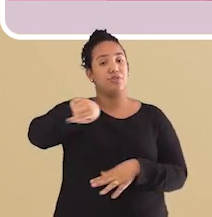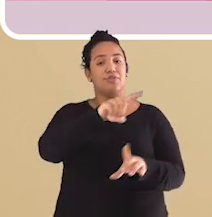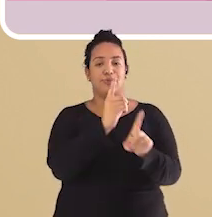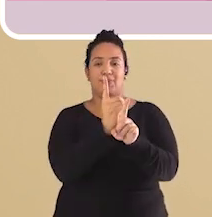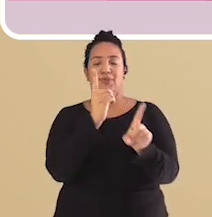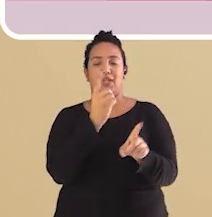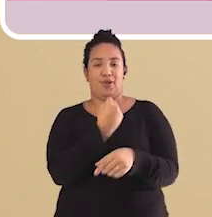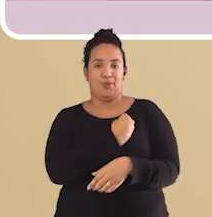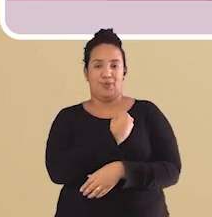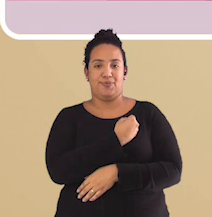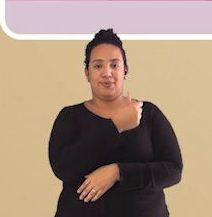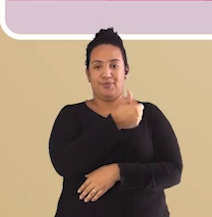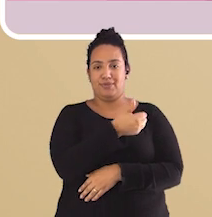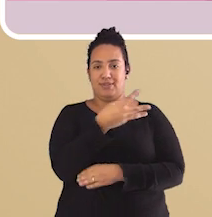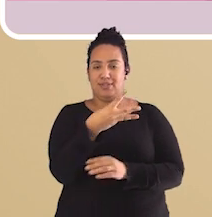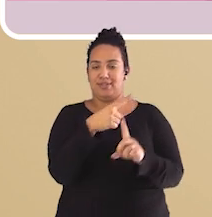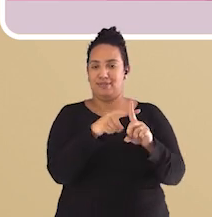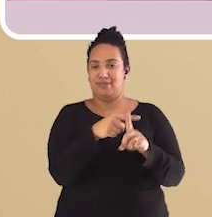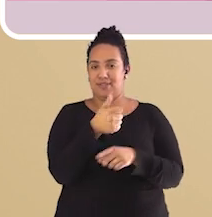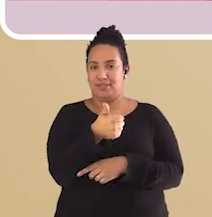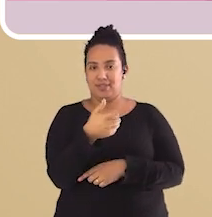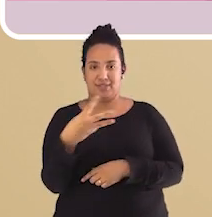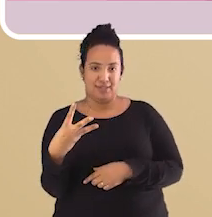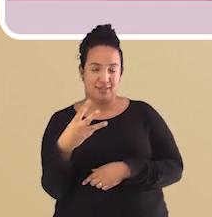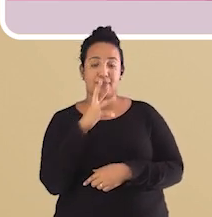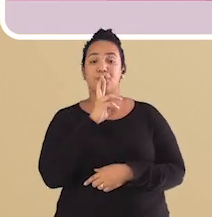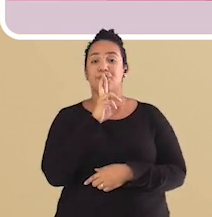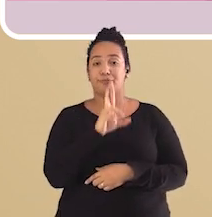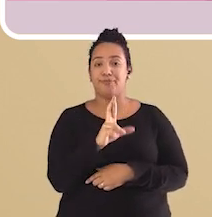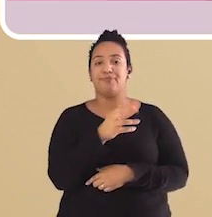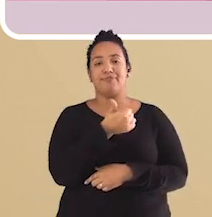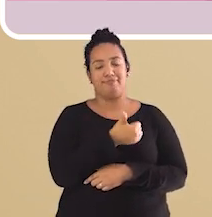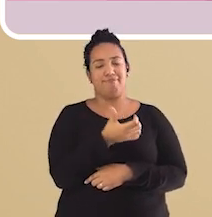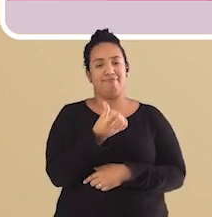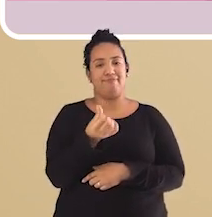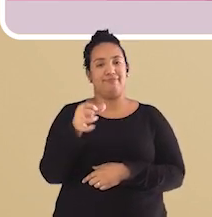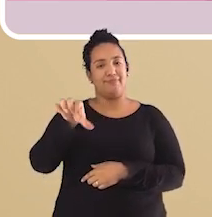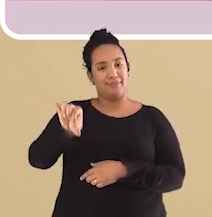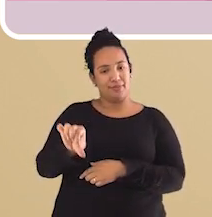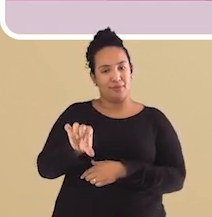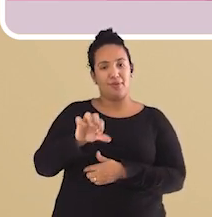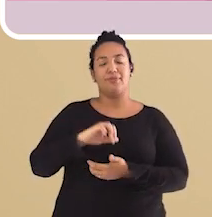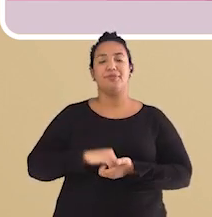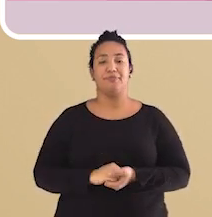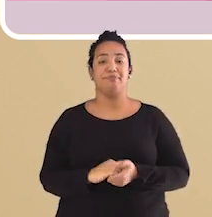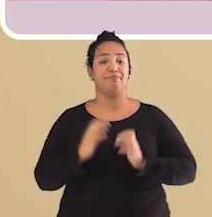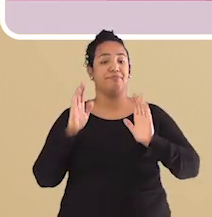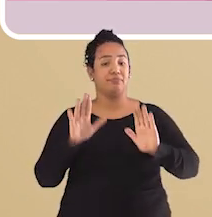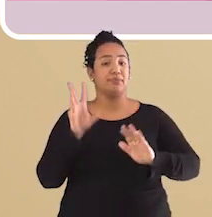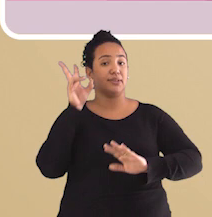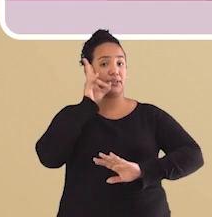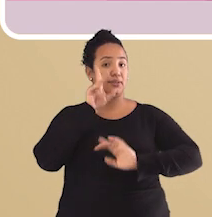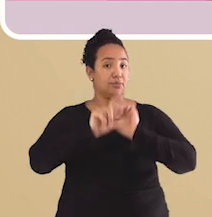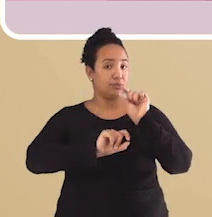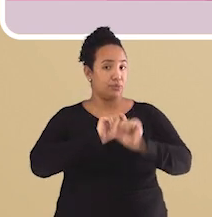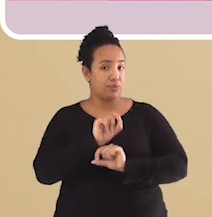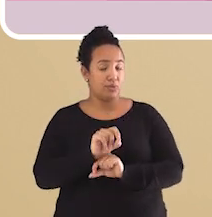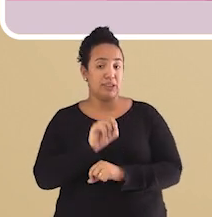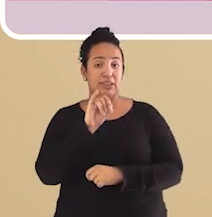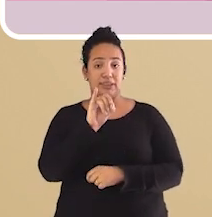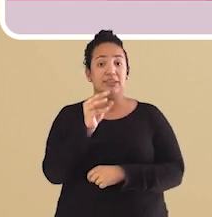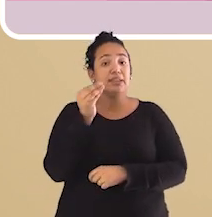ao multiplicarmos o 13 vezes o 13, que vai dar 169. Mas lembrando que